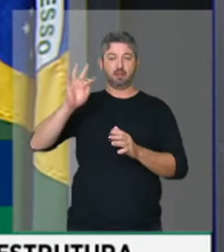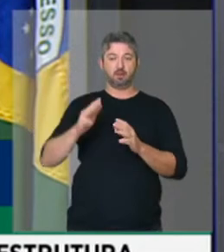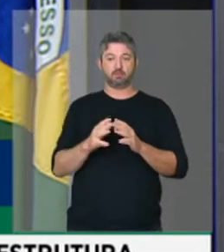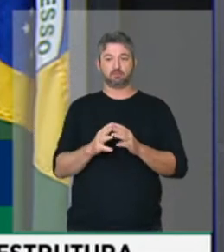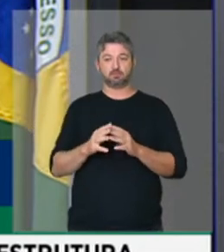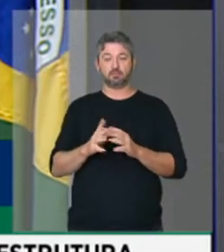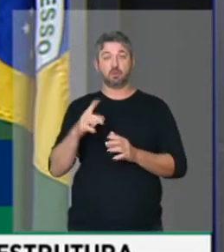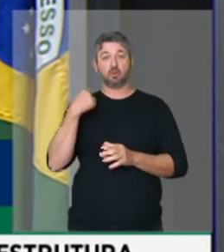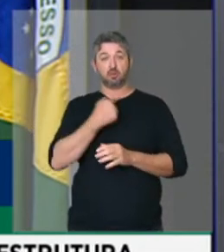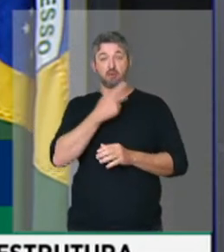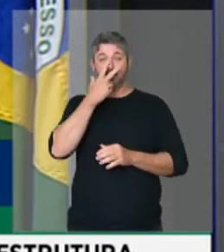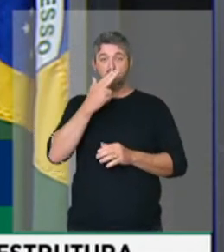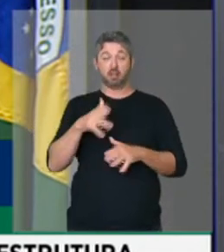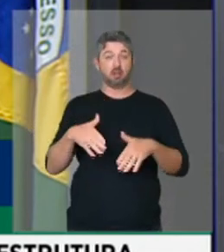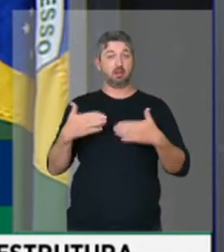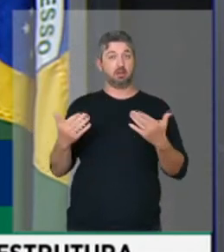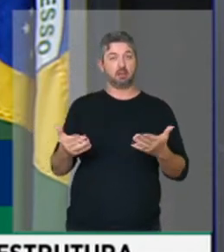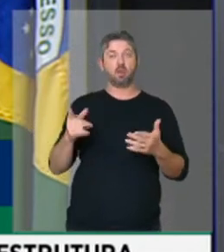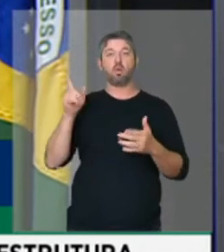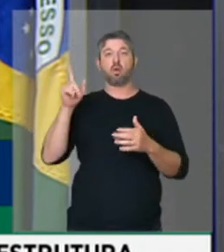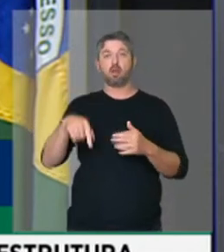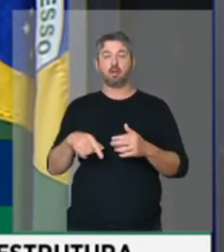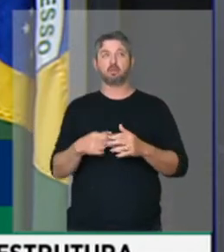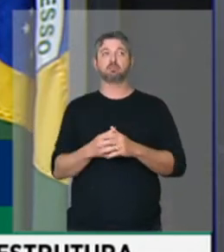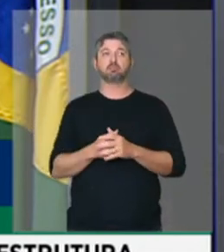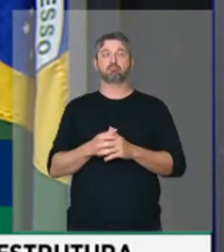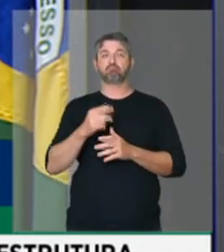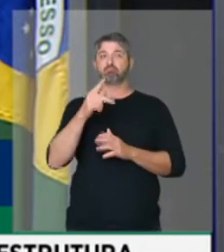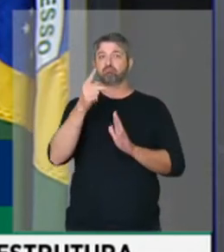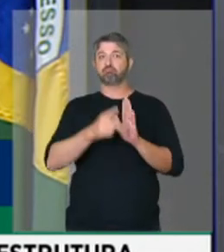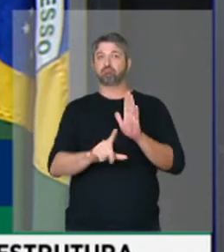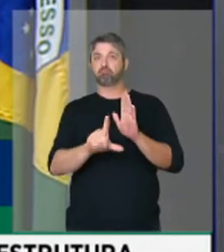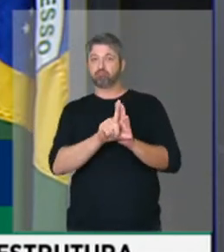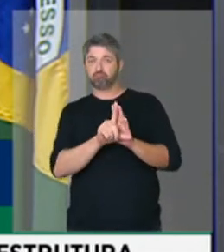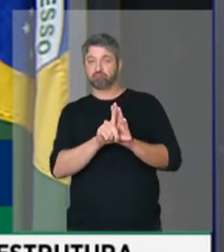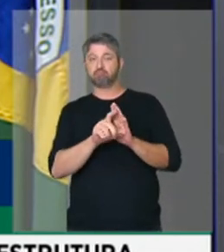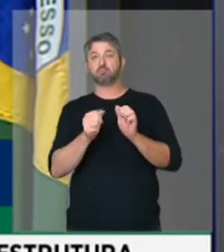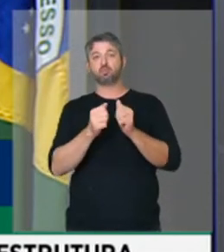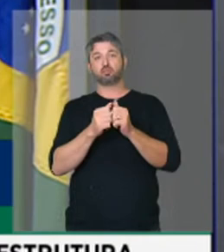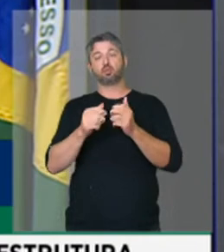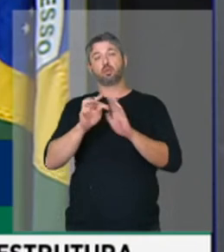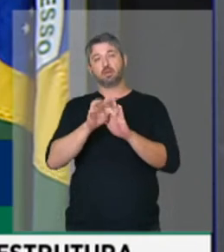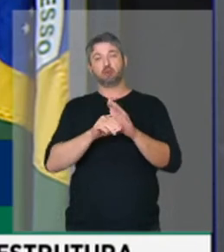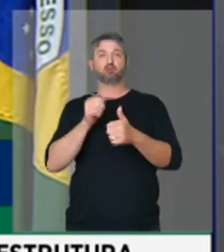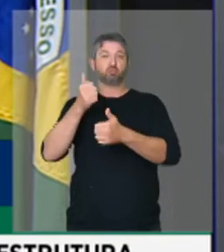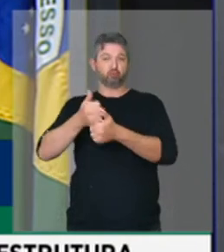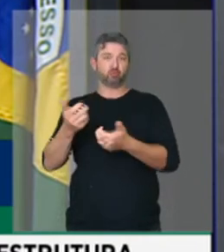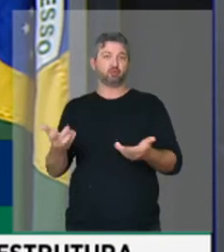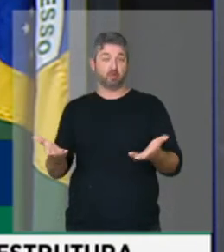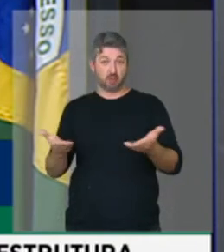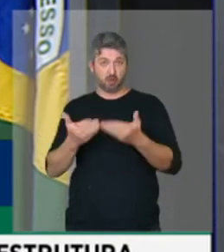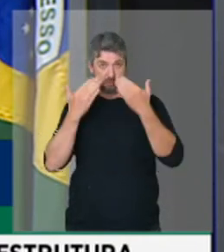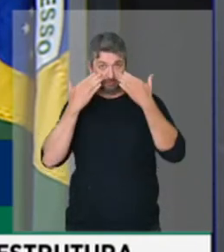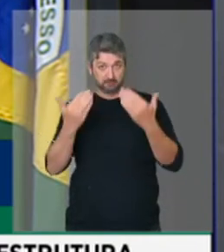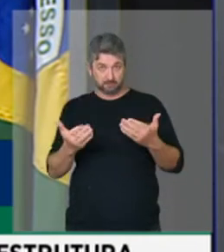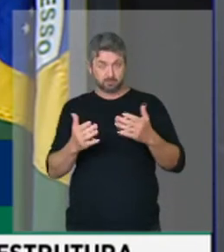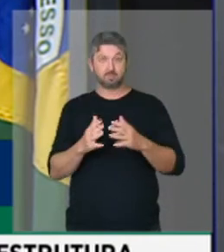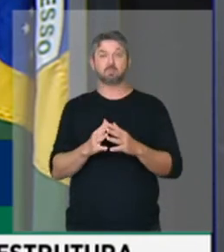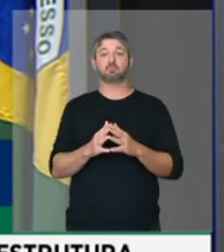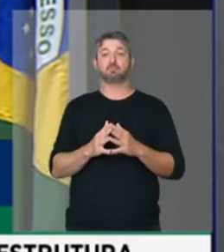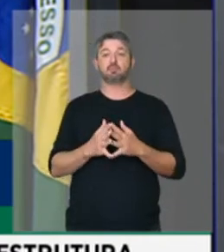Consideramos, portanto, o PL, na forma do substitutivo, que ora apresentamos, senhor